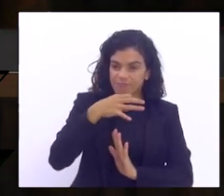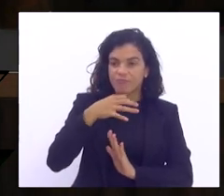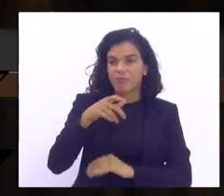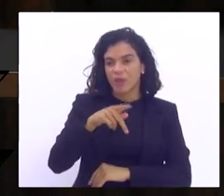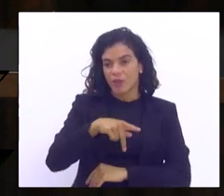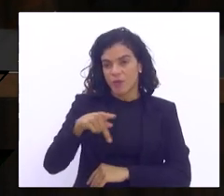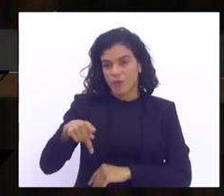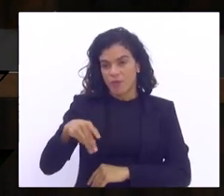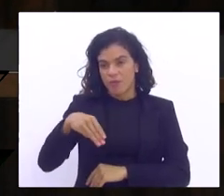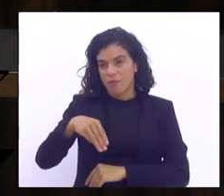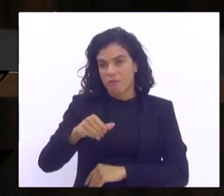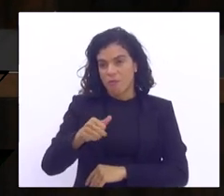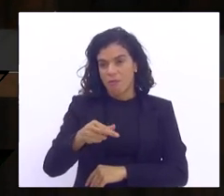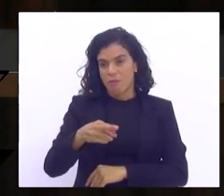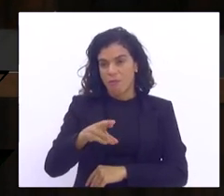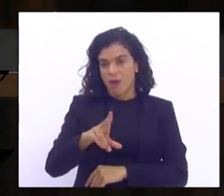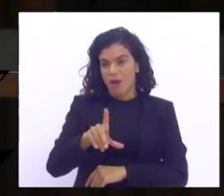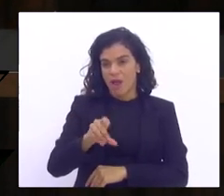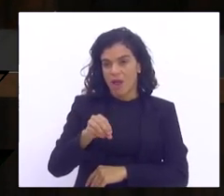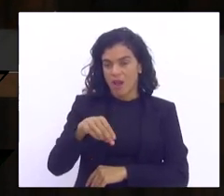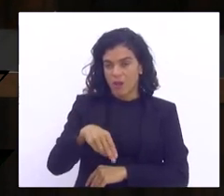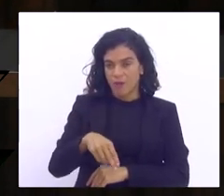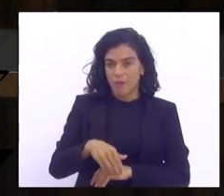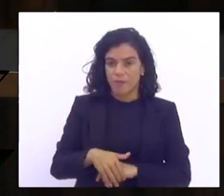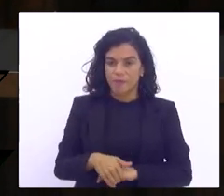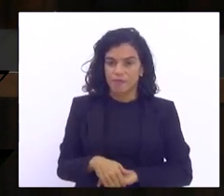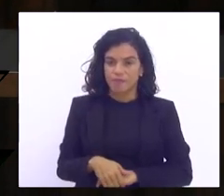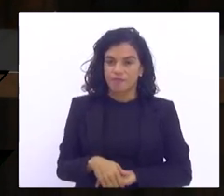professor Marlon. Eu tenho.